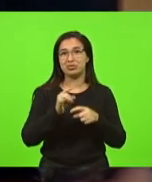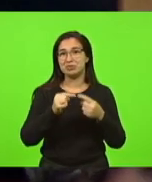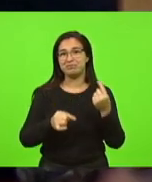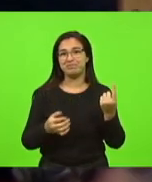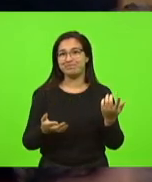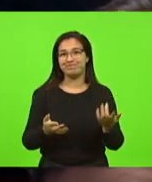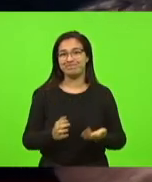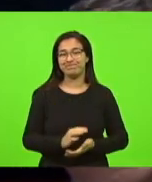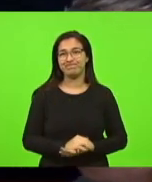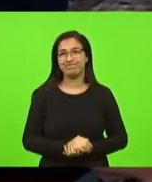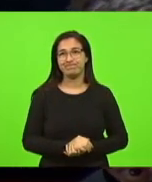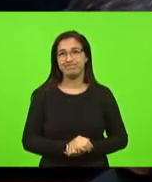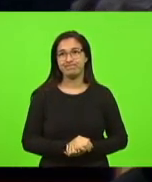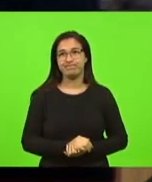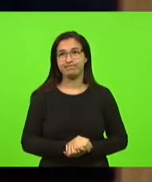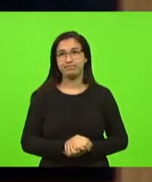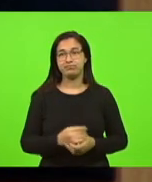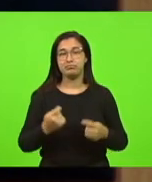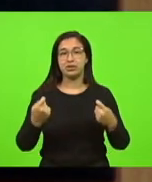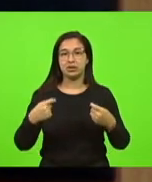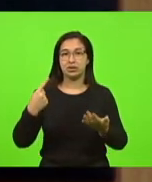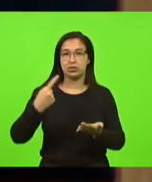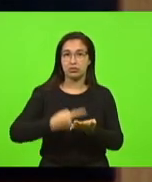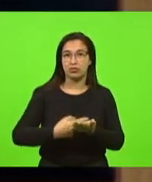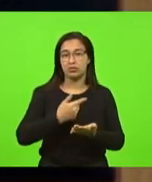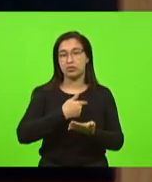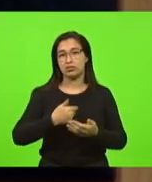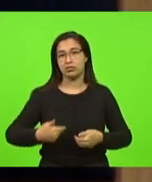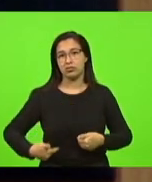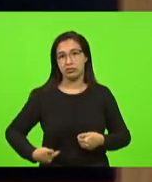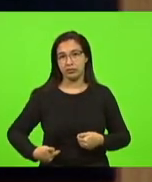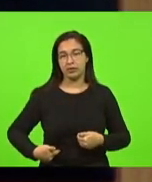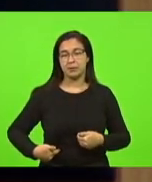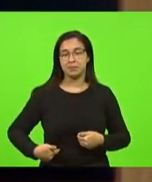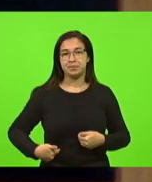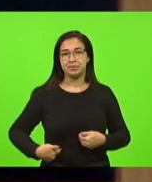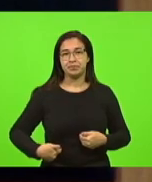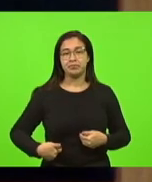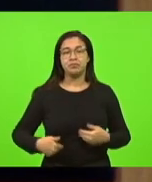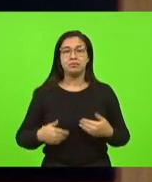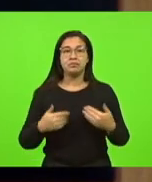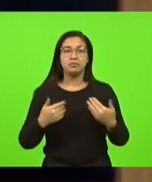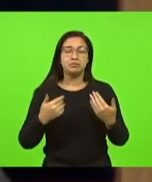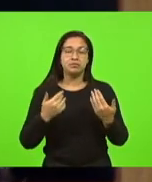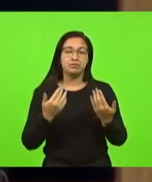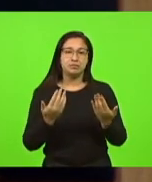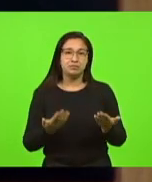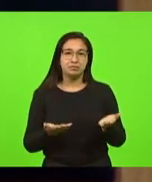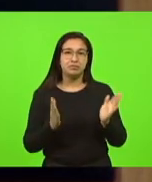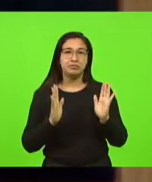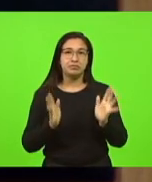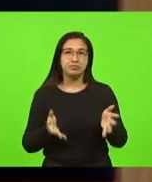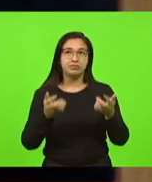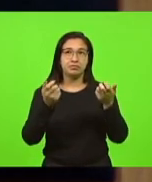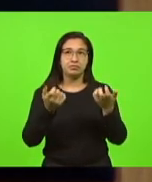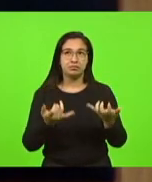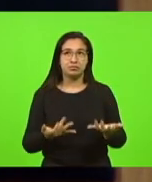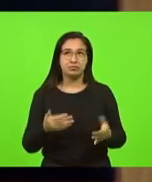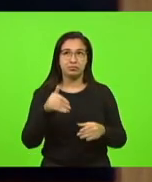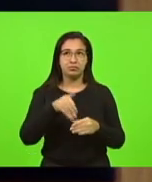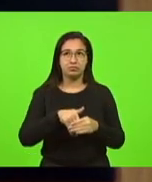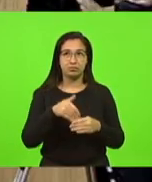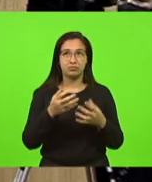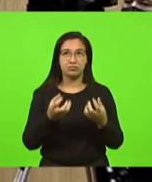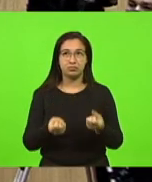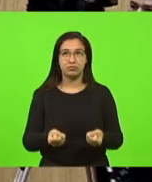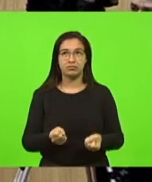nada. Então tem que ter um acordo com o governo. E diante isso posto, sim, eu vou votar a favor. Obrigado.